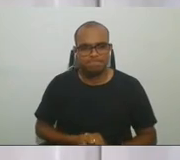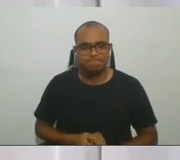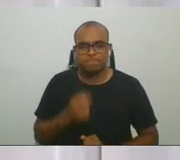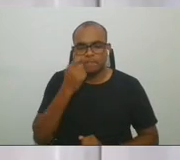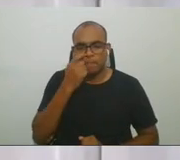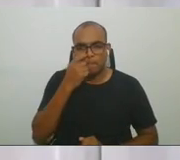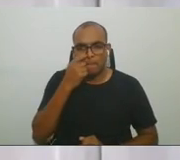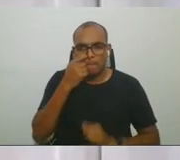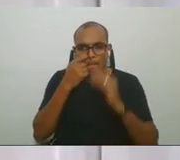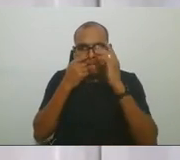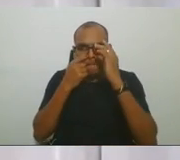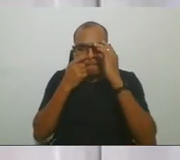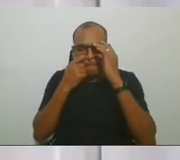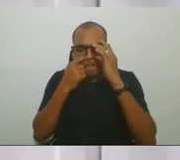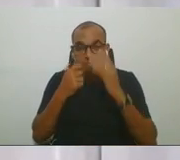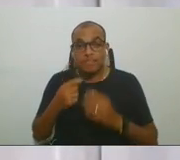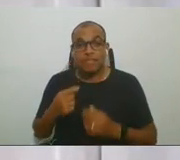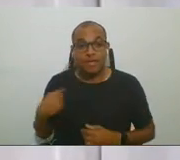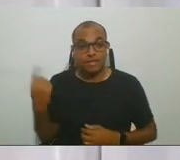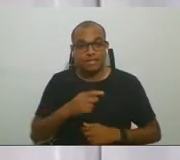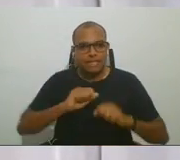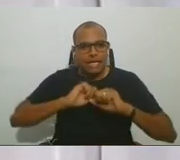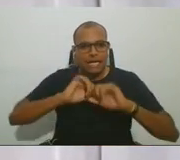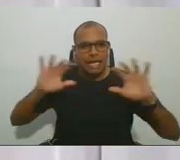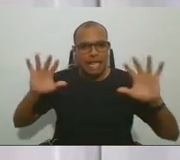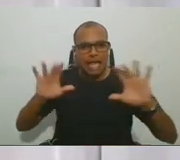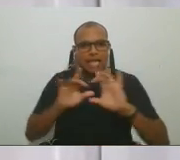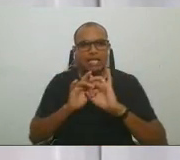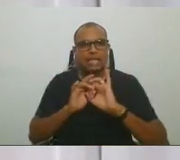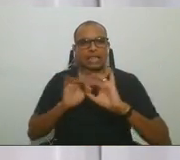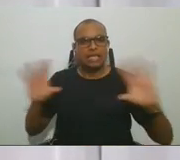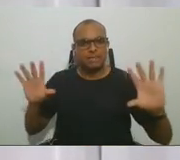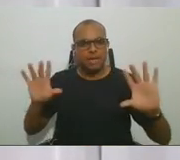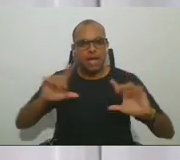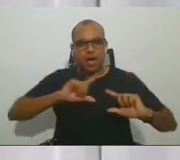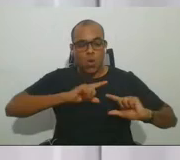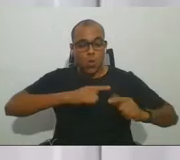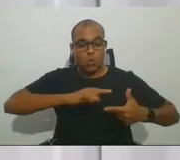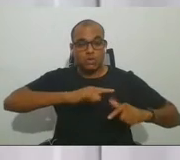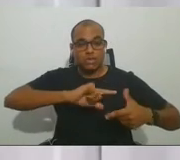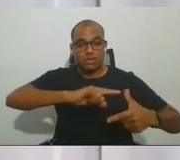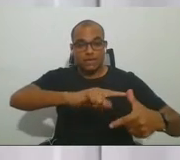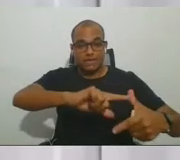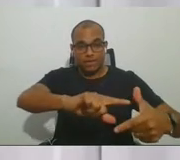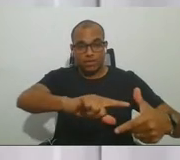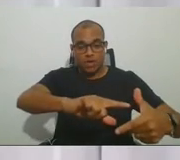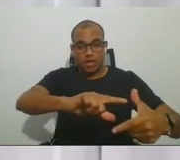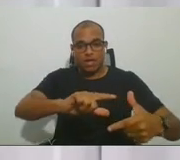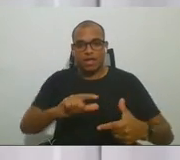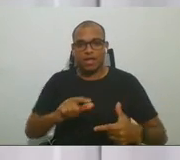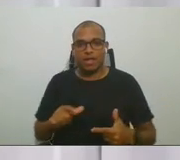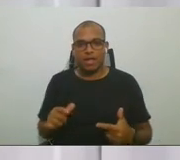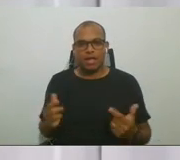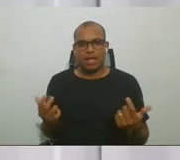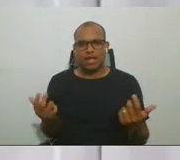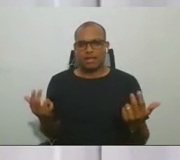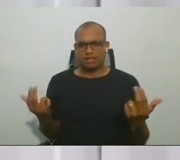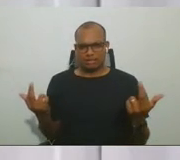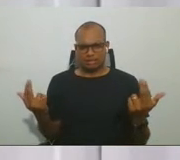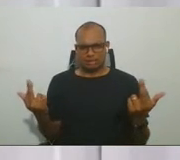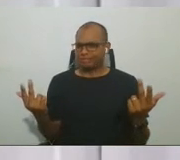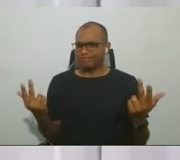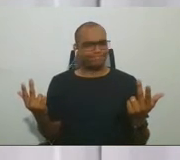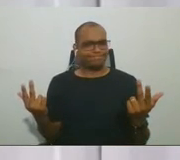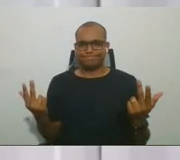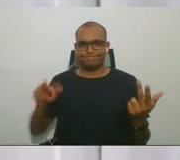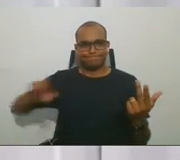esse caos é claramente liberal e conservador. Nada se assemelha a formulações